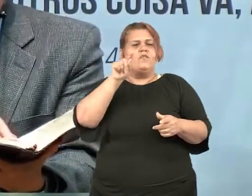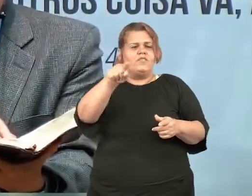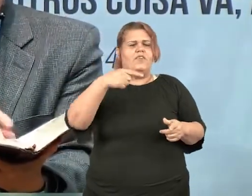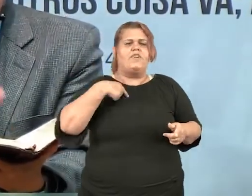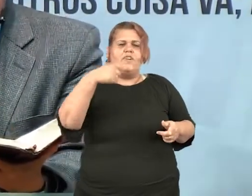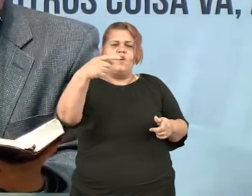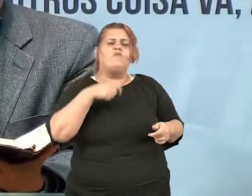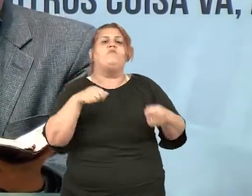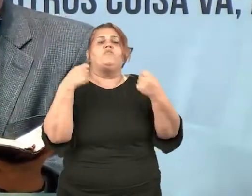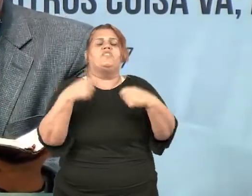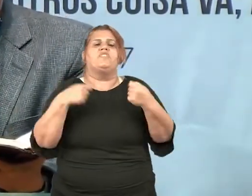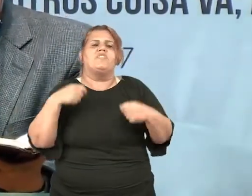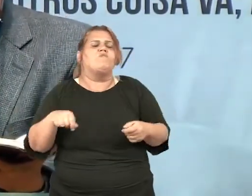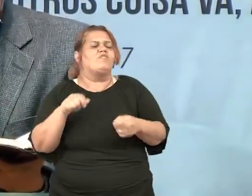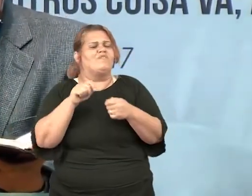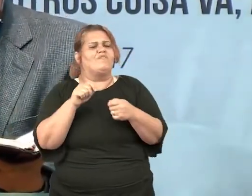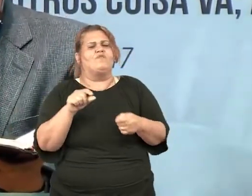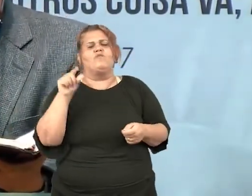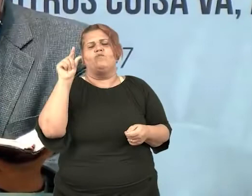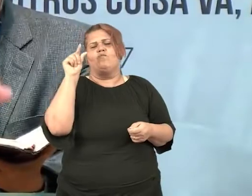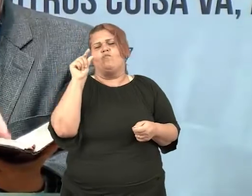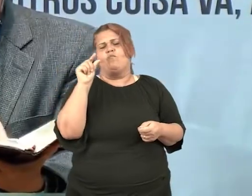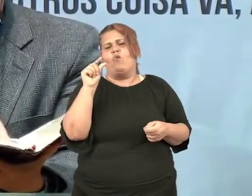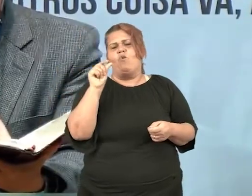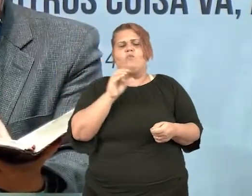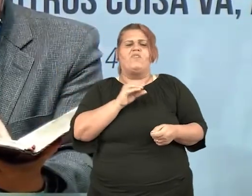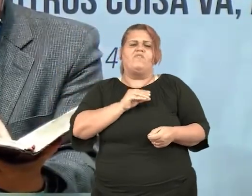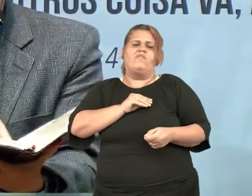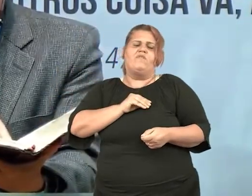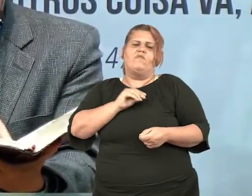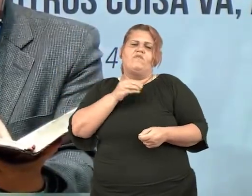você e eu precisamos de muito menos para viver,